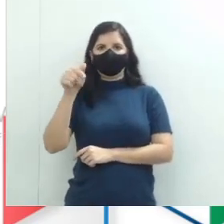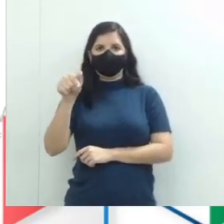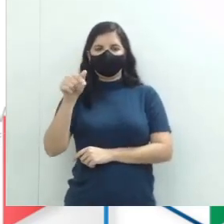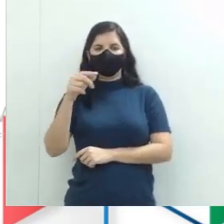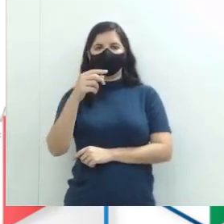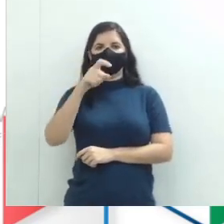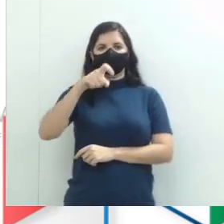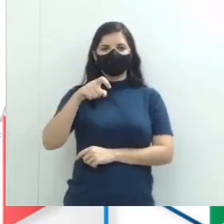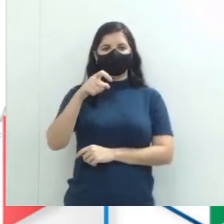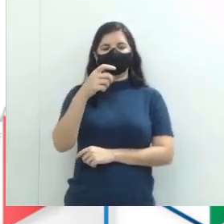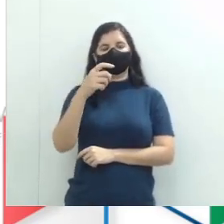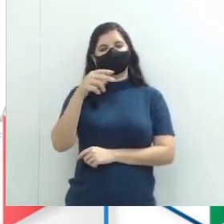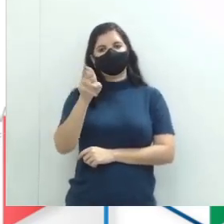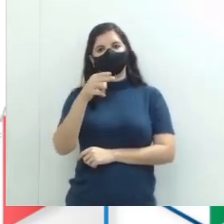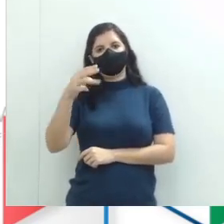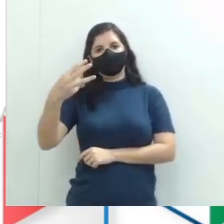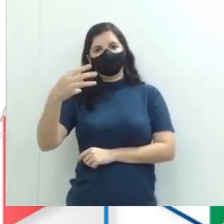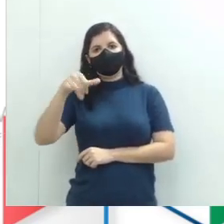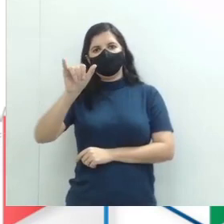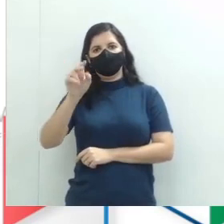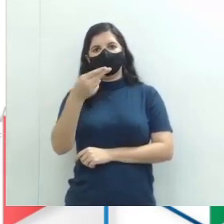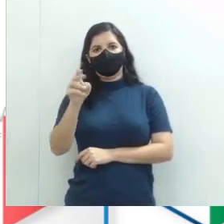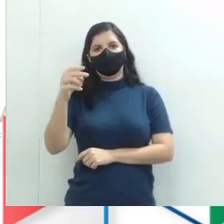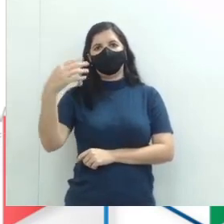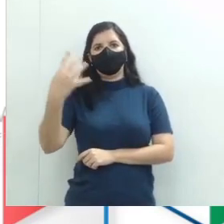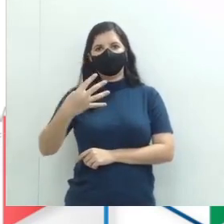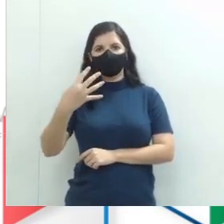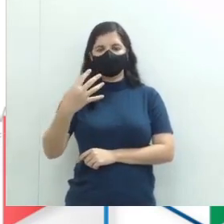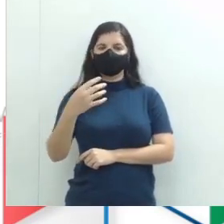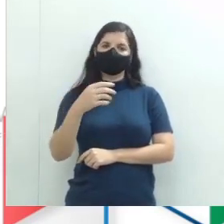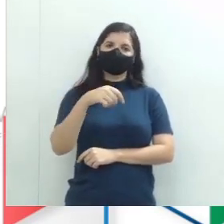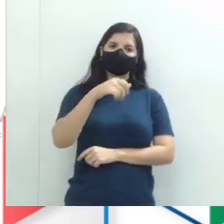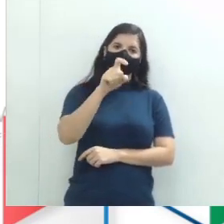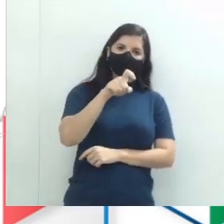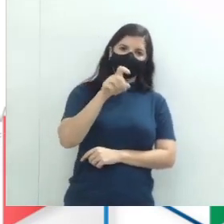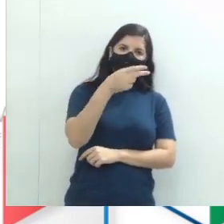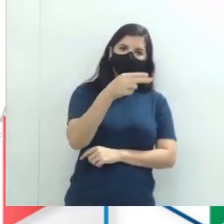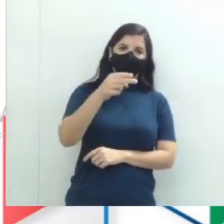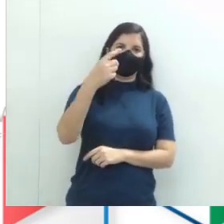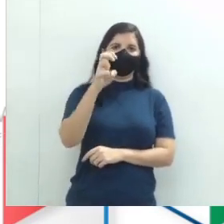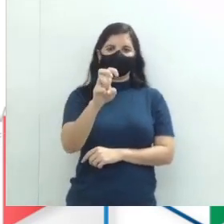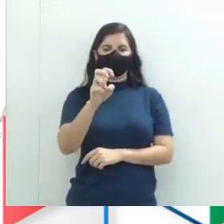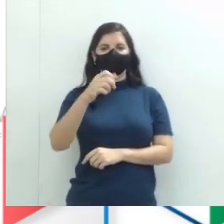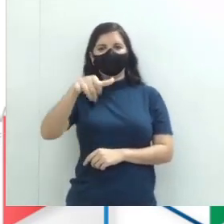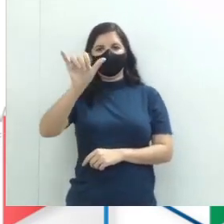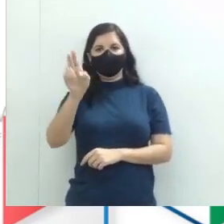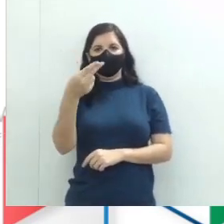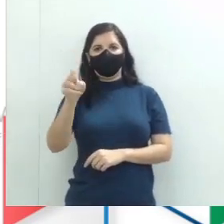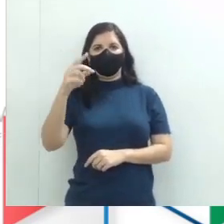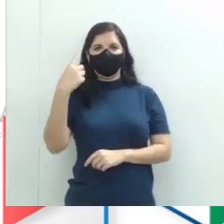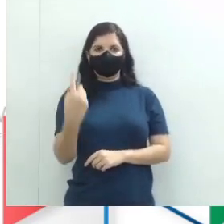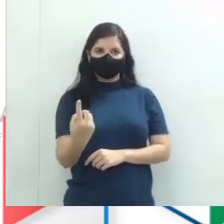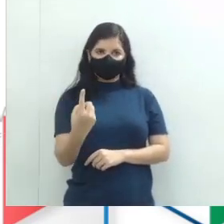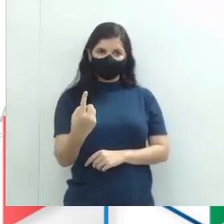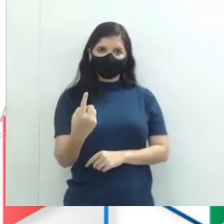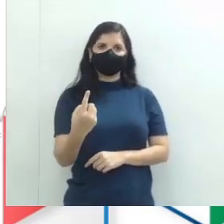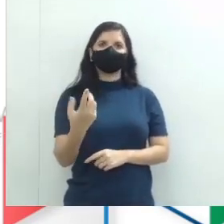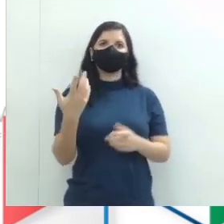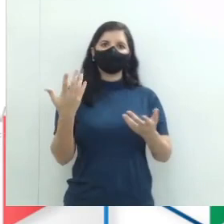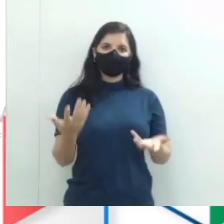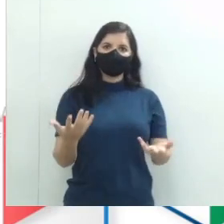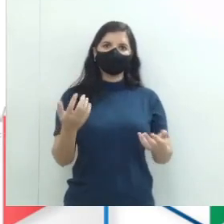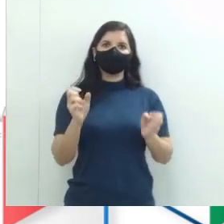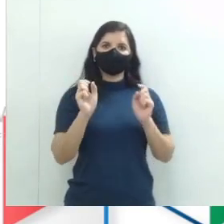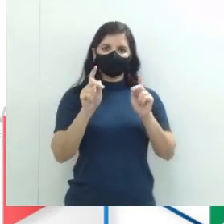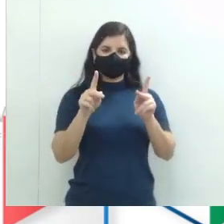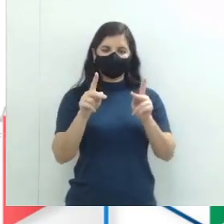3x valendo 3, y valendo 4, ou o contrário, 5 é x valendo 5 e y valendo 1, seria para a primeira, tá